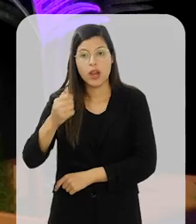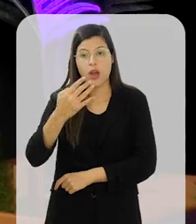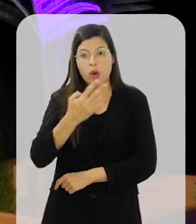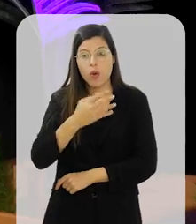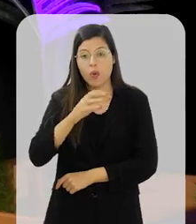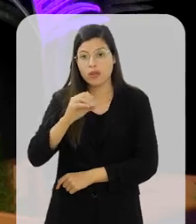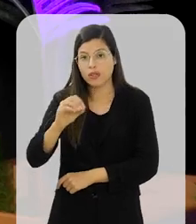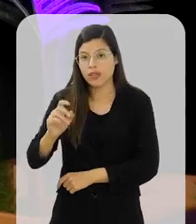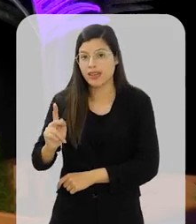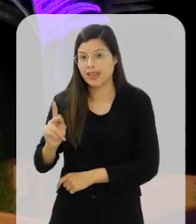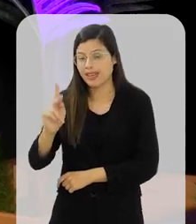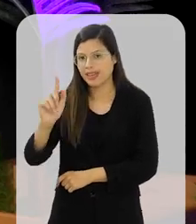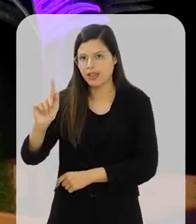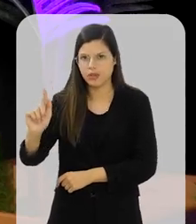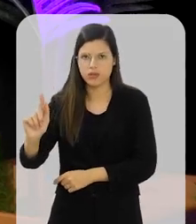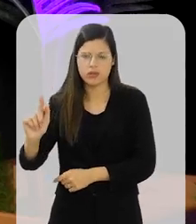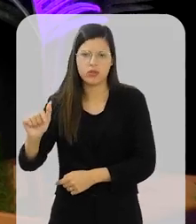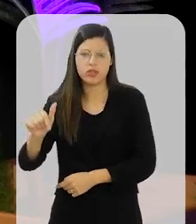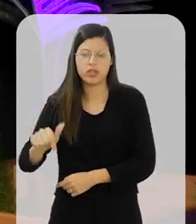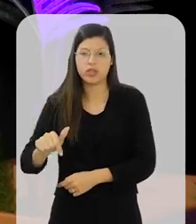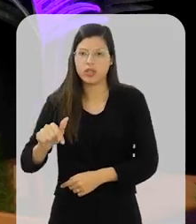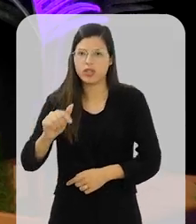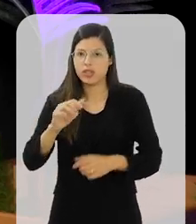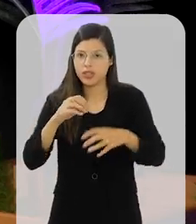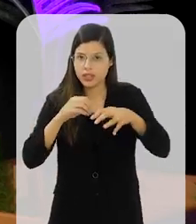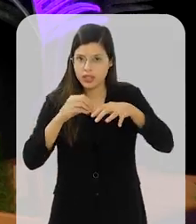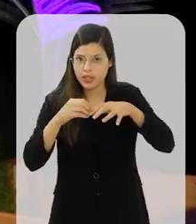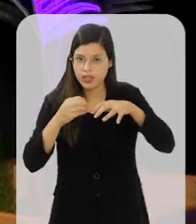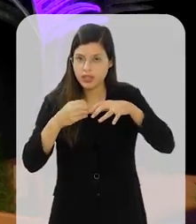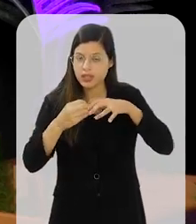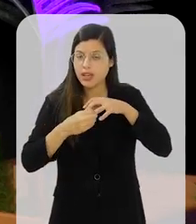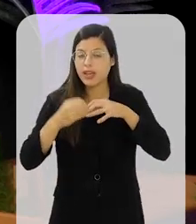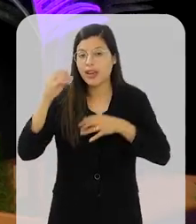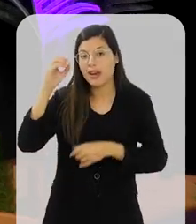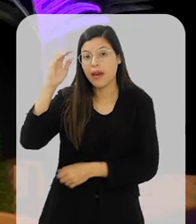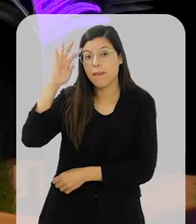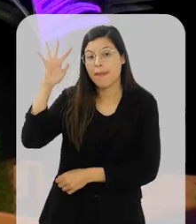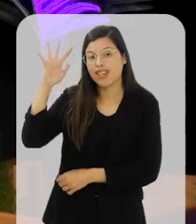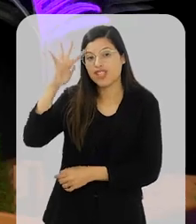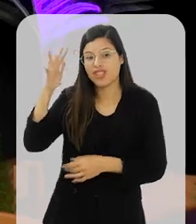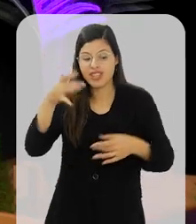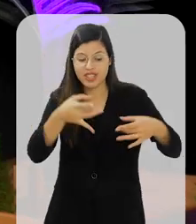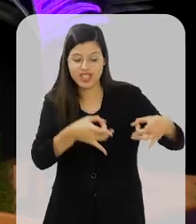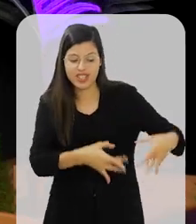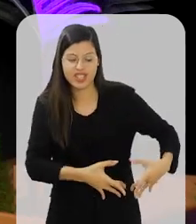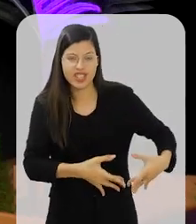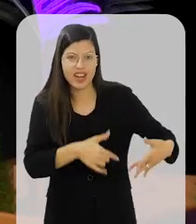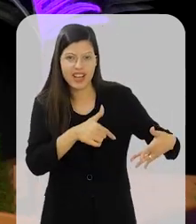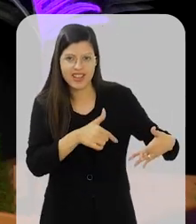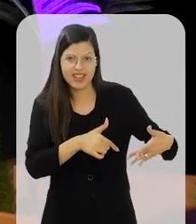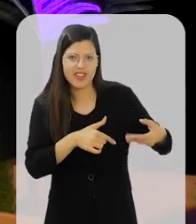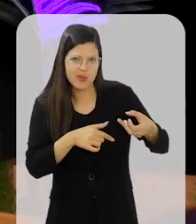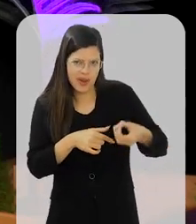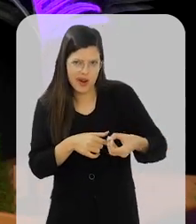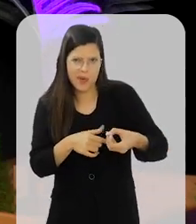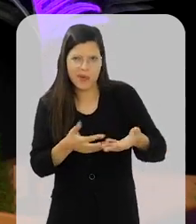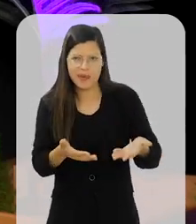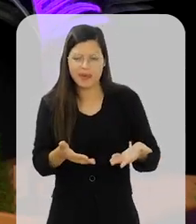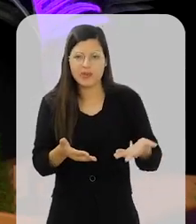de 440 mil quilos de açaí. Então, você imagina 440 mil quilos descartando o